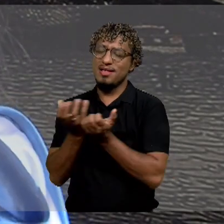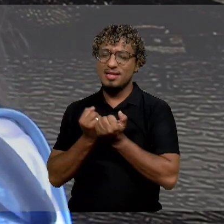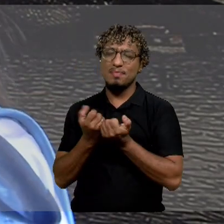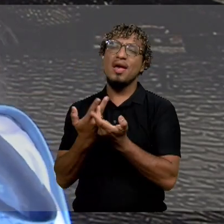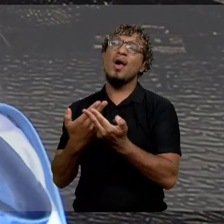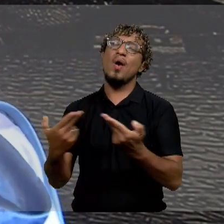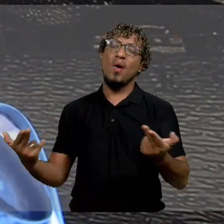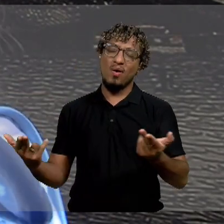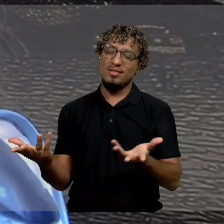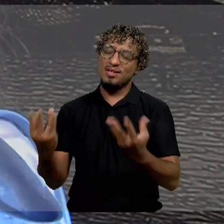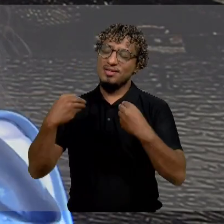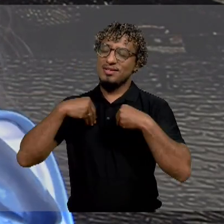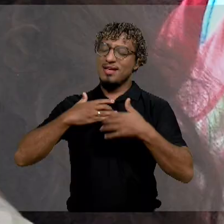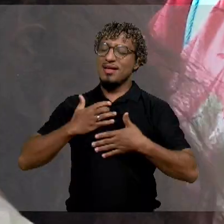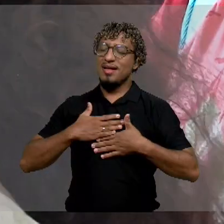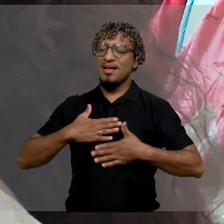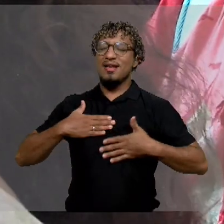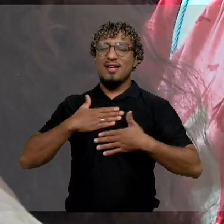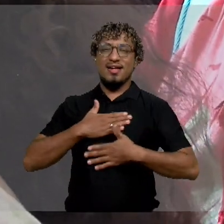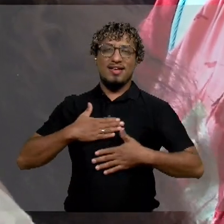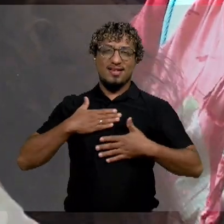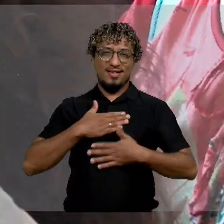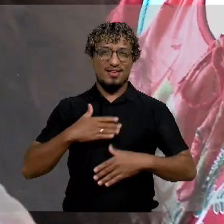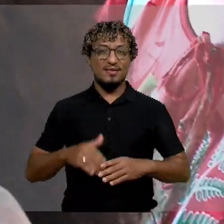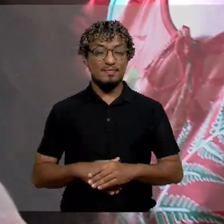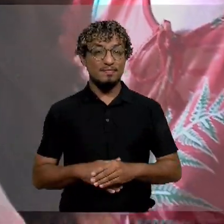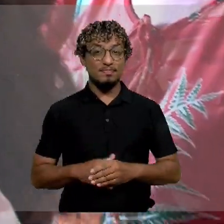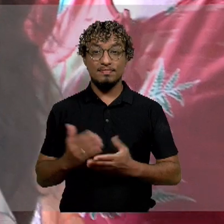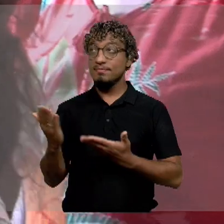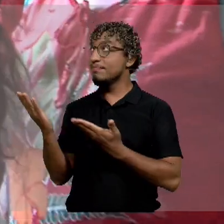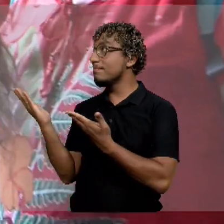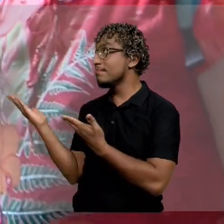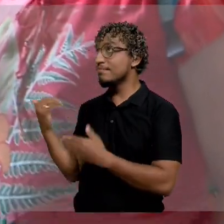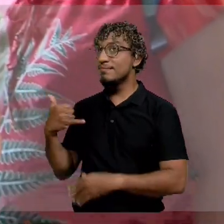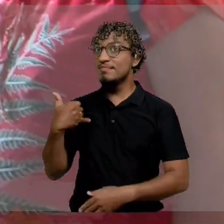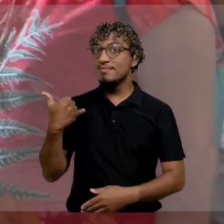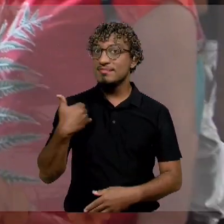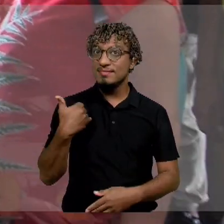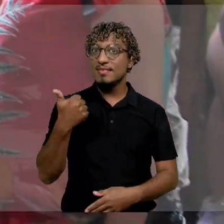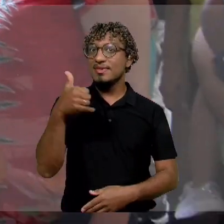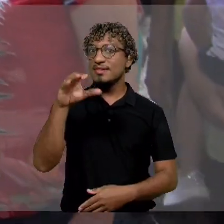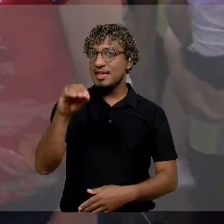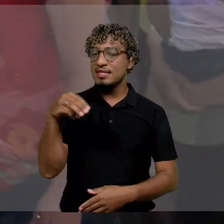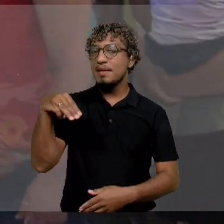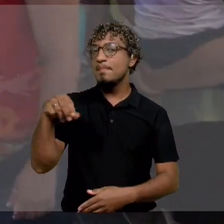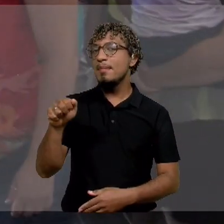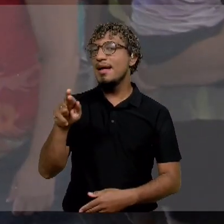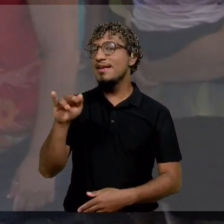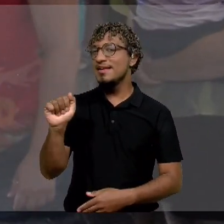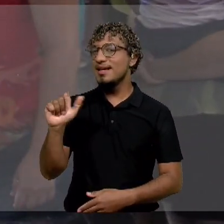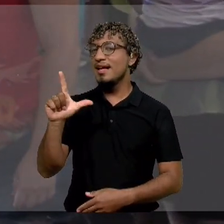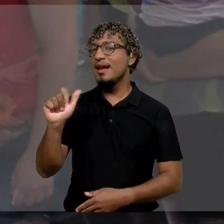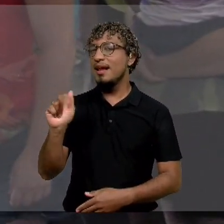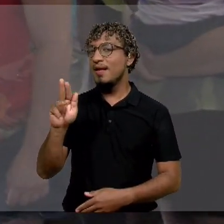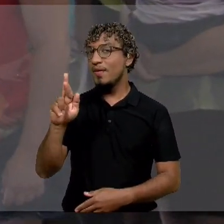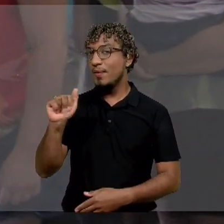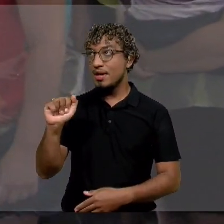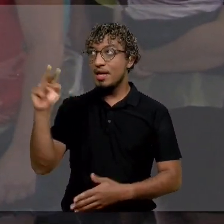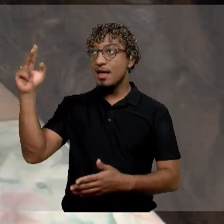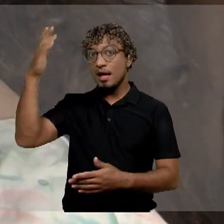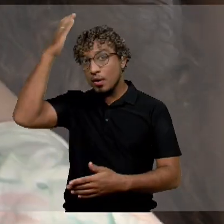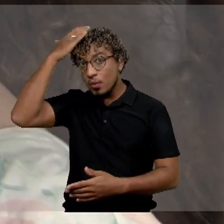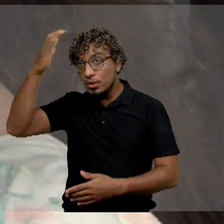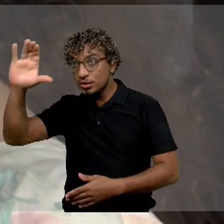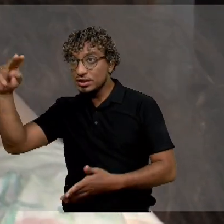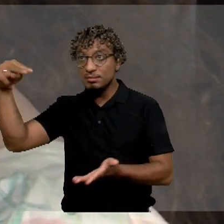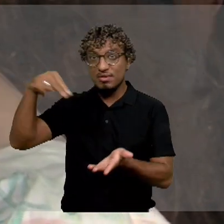coisas em troca. Então, para mim, é muito prazeroso. A pequena Maria Laura, de 10 anos, veio de Curitiba para São Luís e adorou o